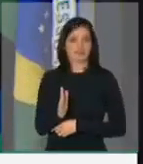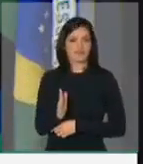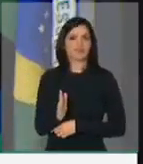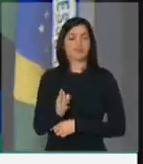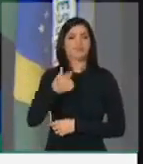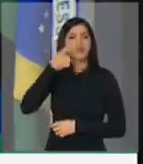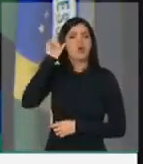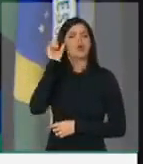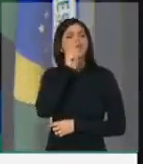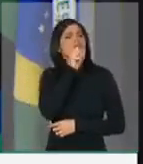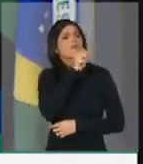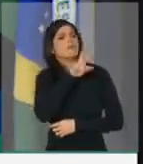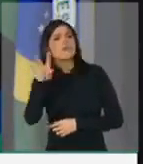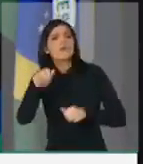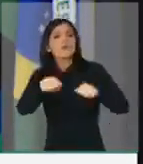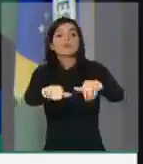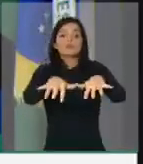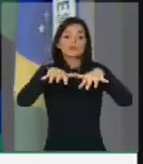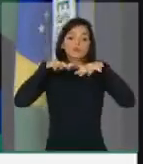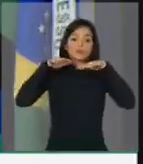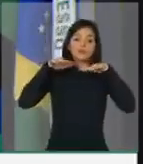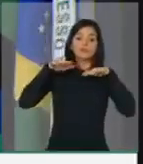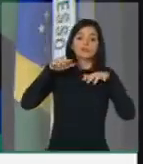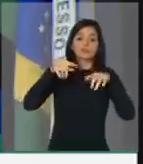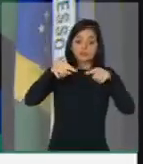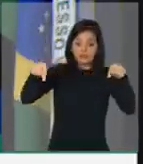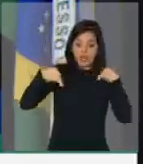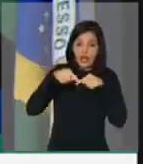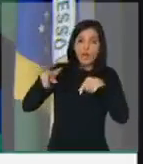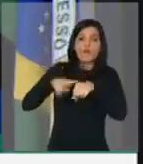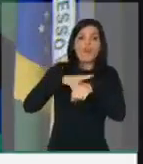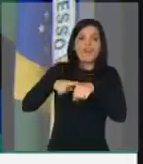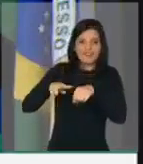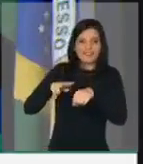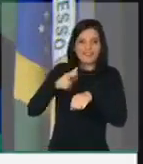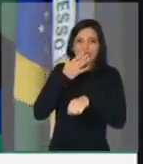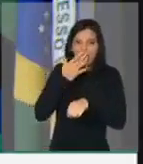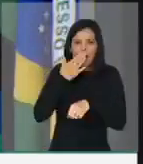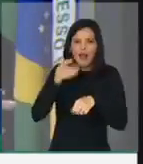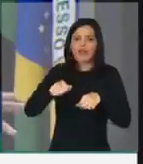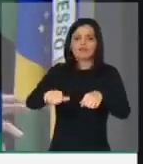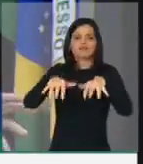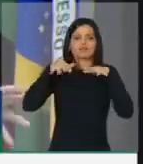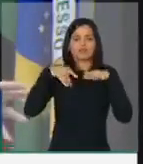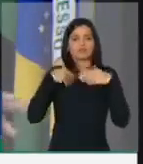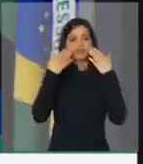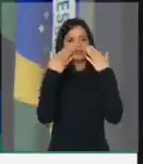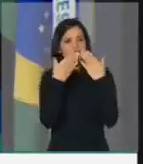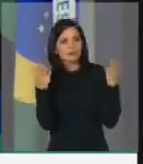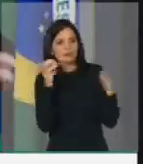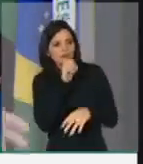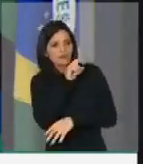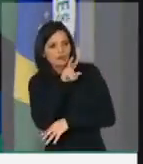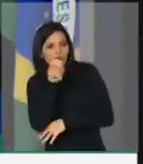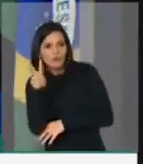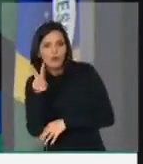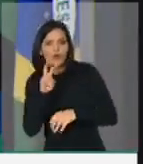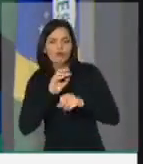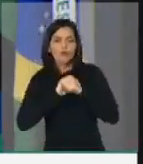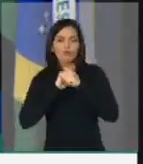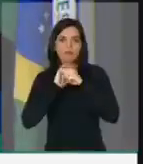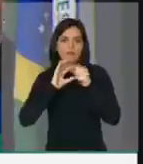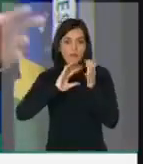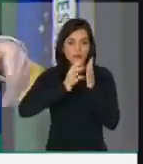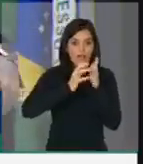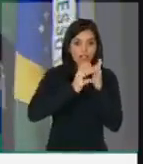ali o salão verde essa máxima se materializando nós vimos partidos de